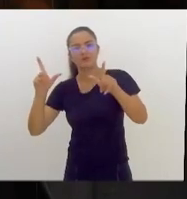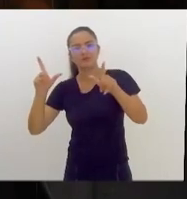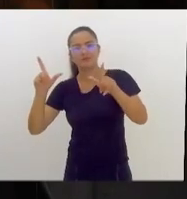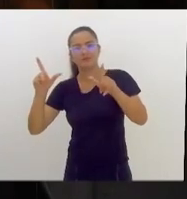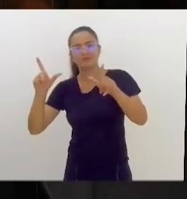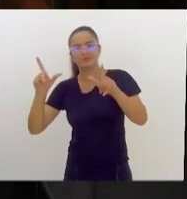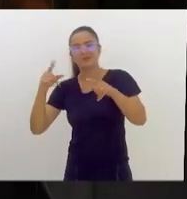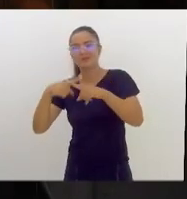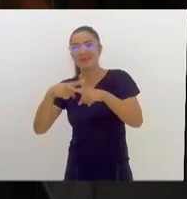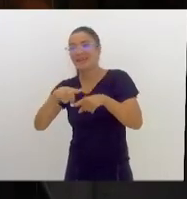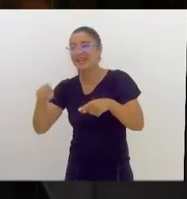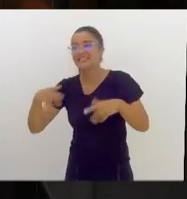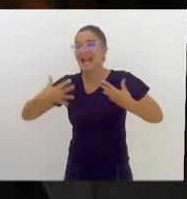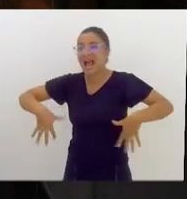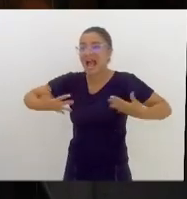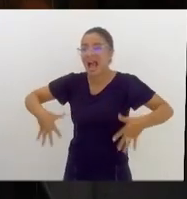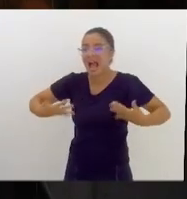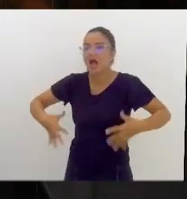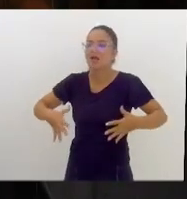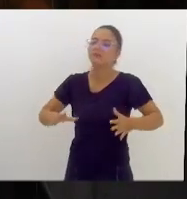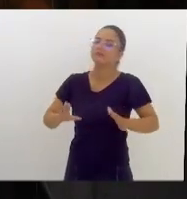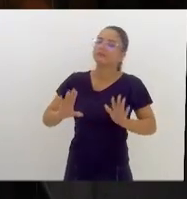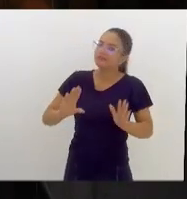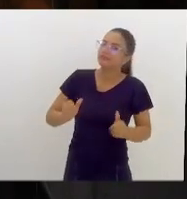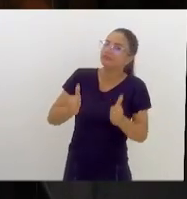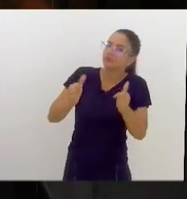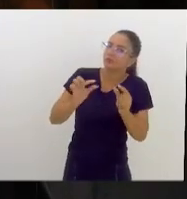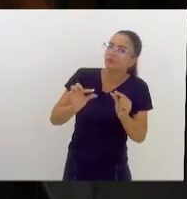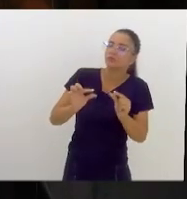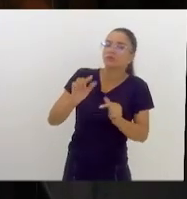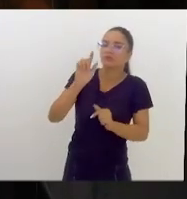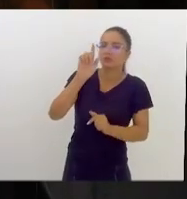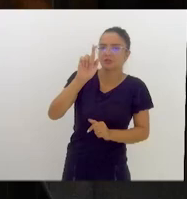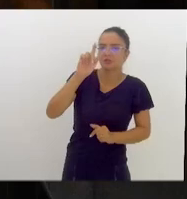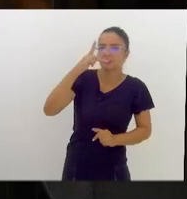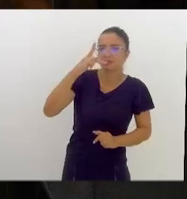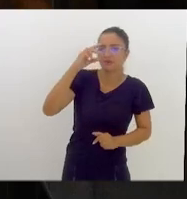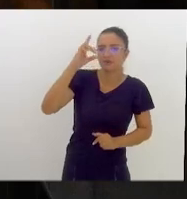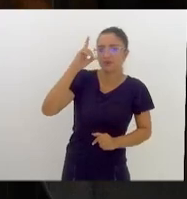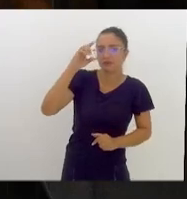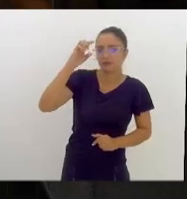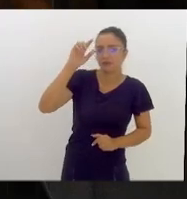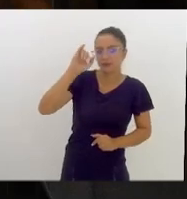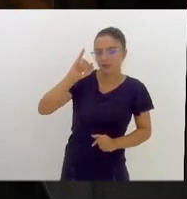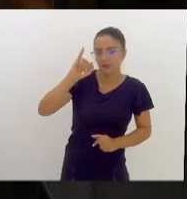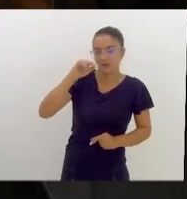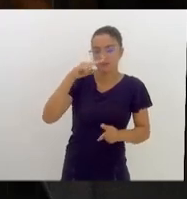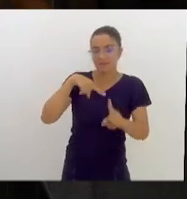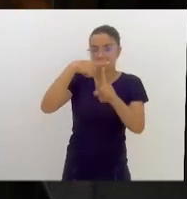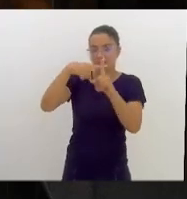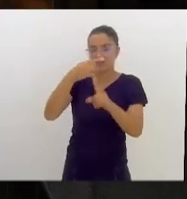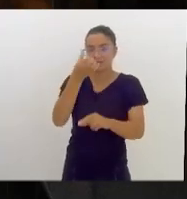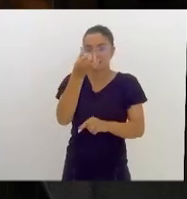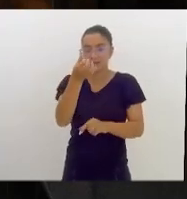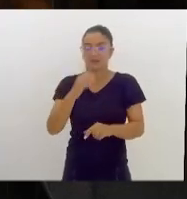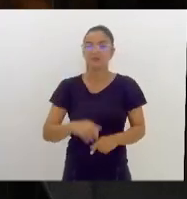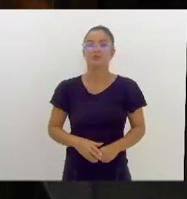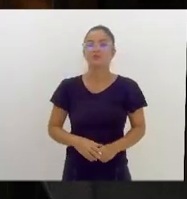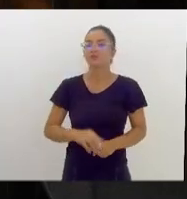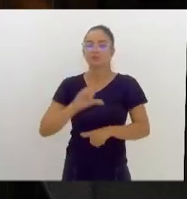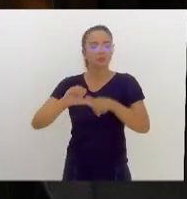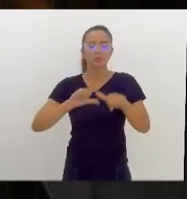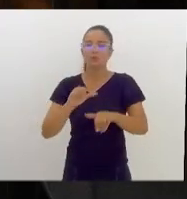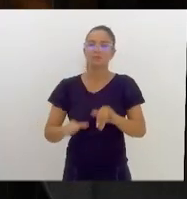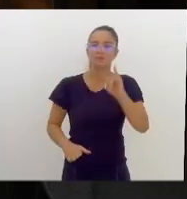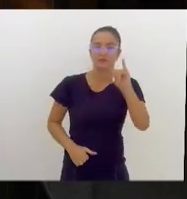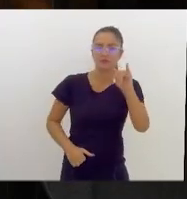pouquinho, saiu de GPDI mais 6 em 2013 para IPCA, que é um